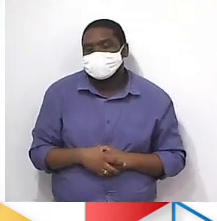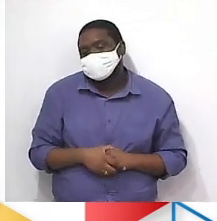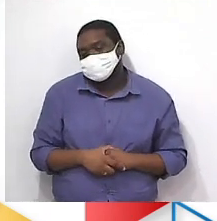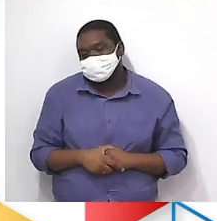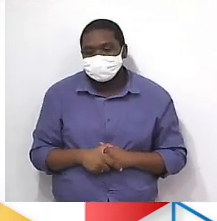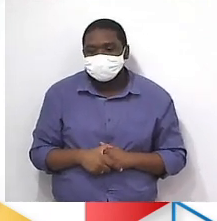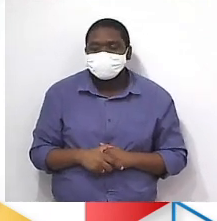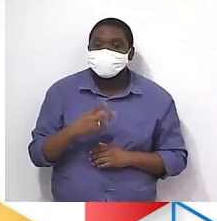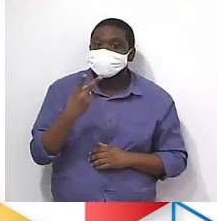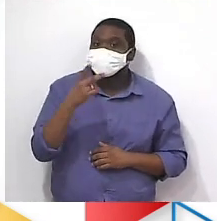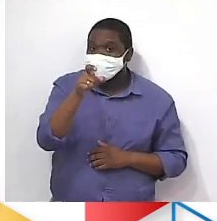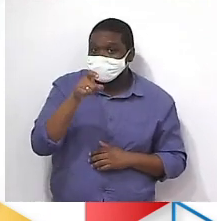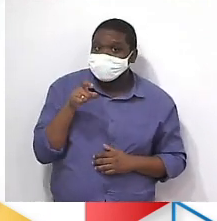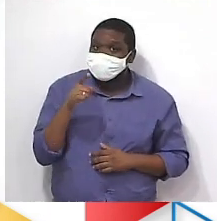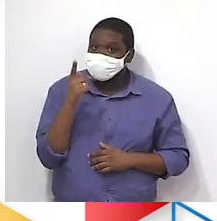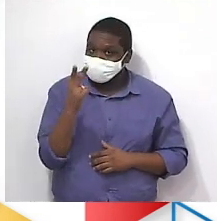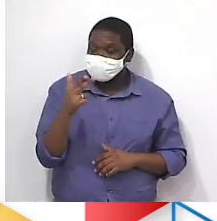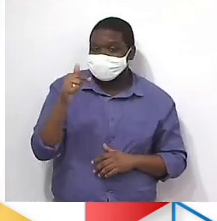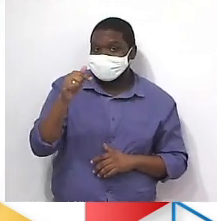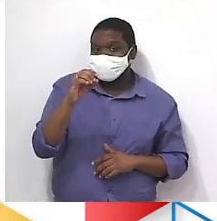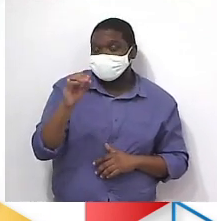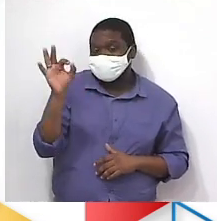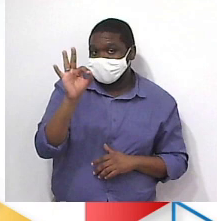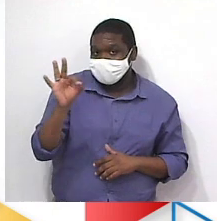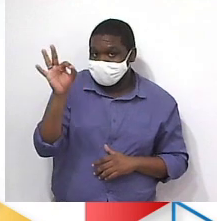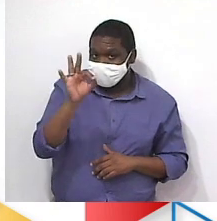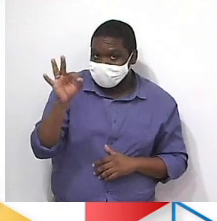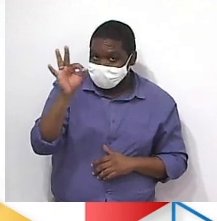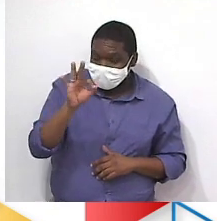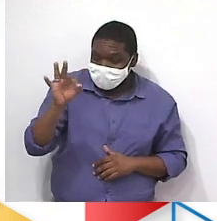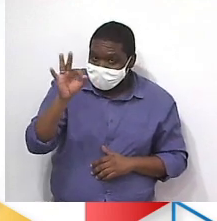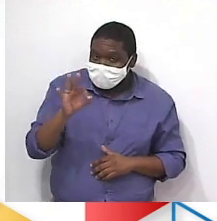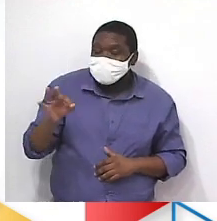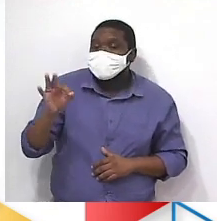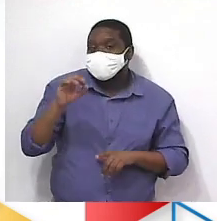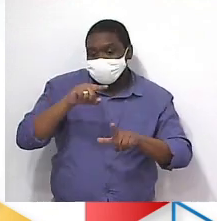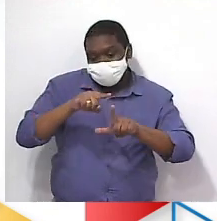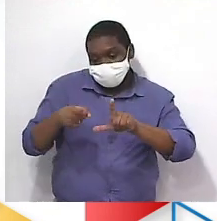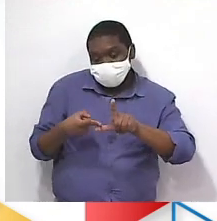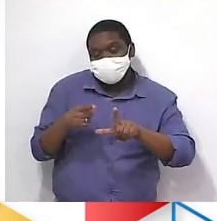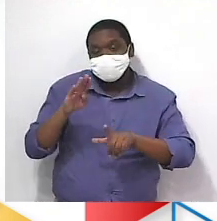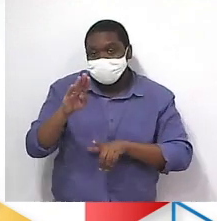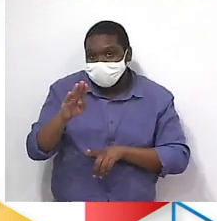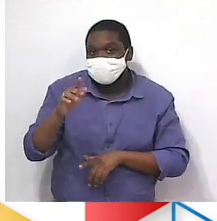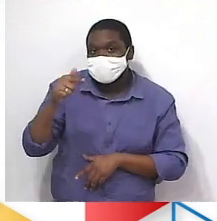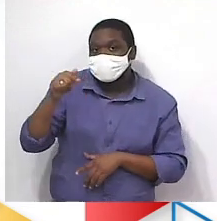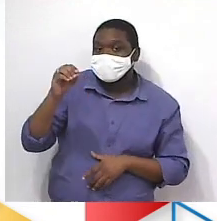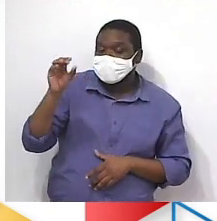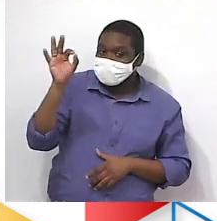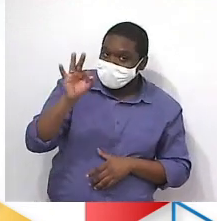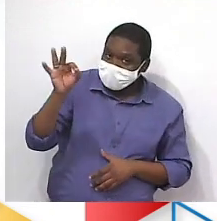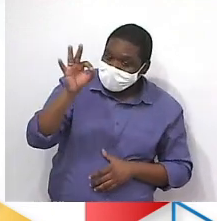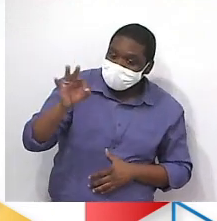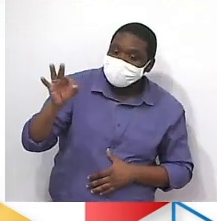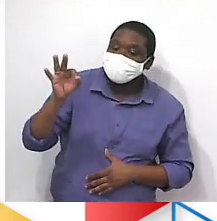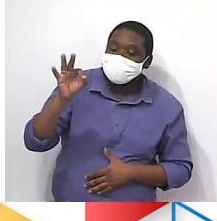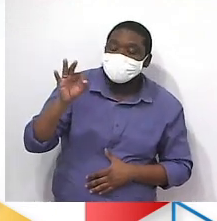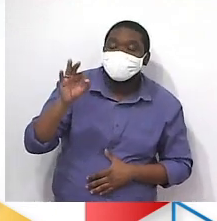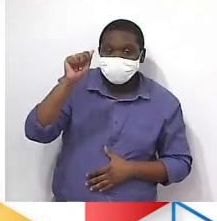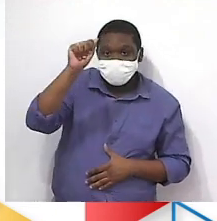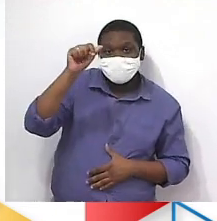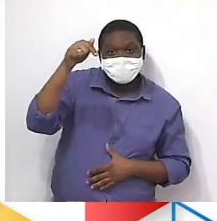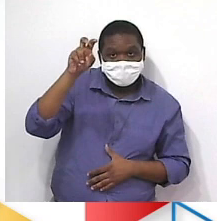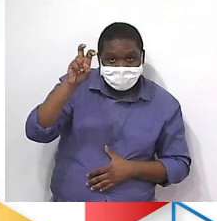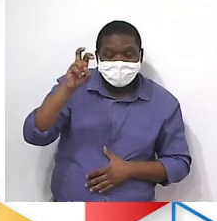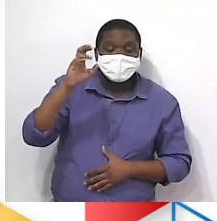70 graus. Então, o ângulo B mede 70 graus. O ângulo A já vale 75. E